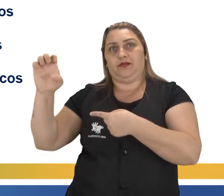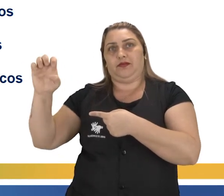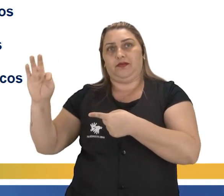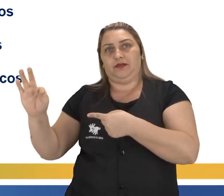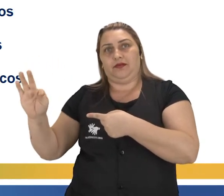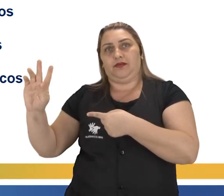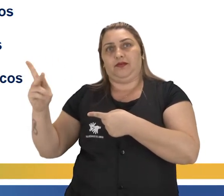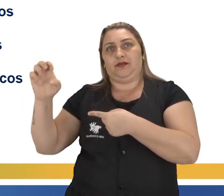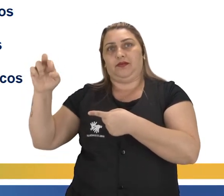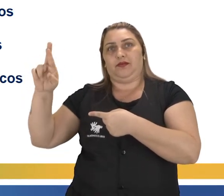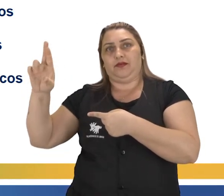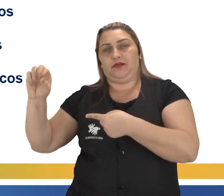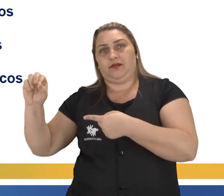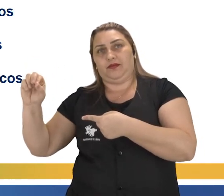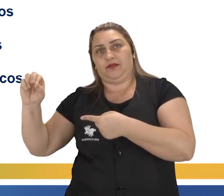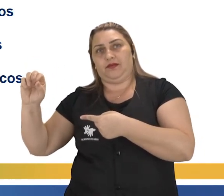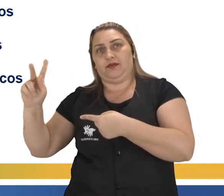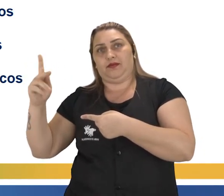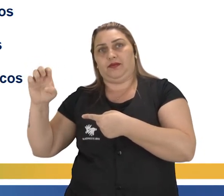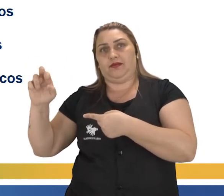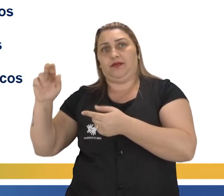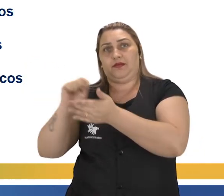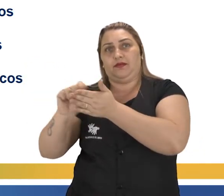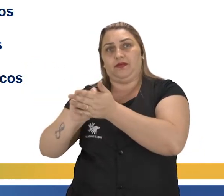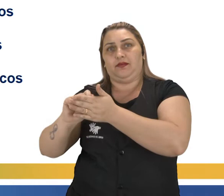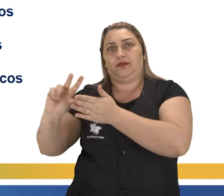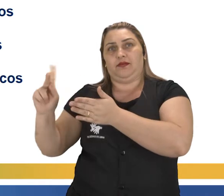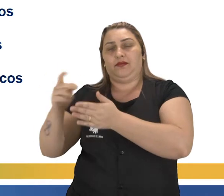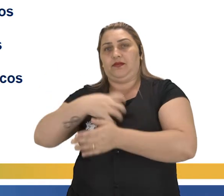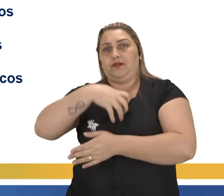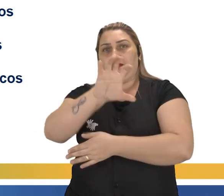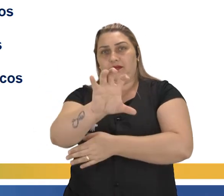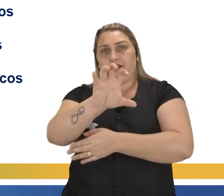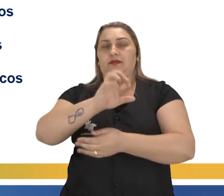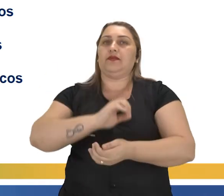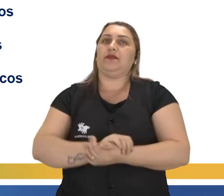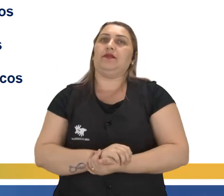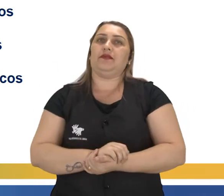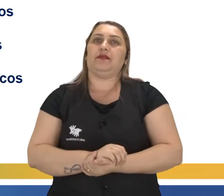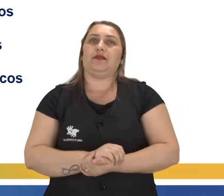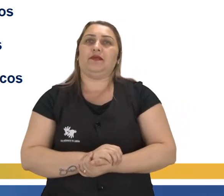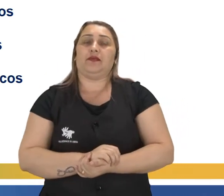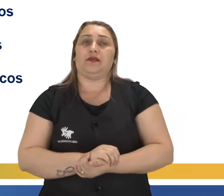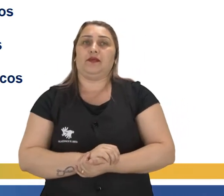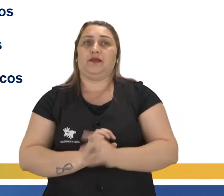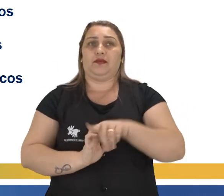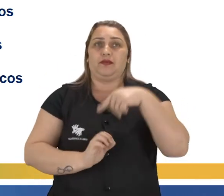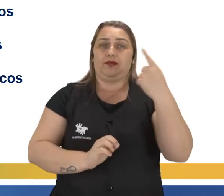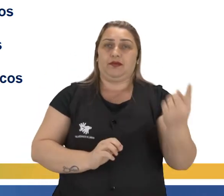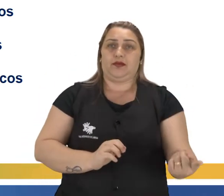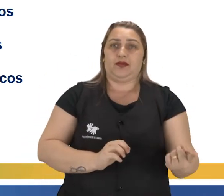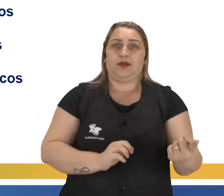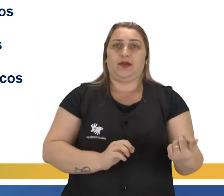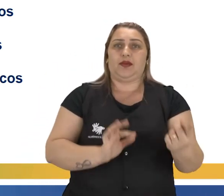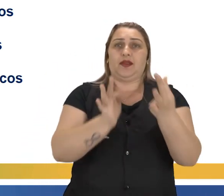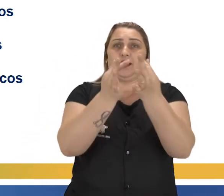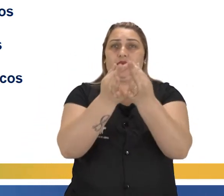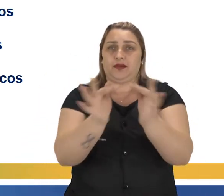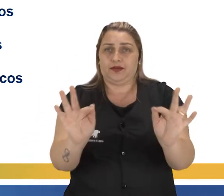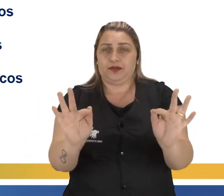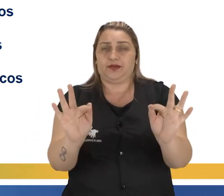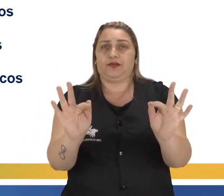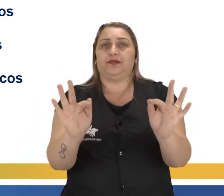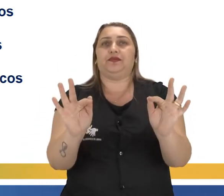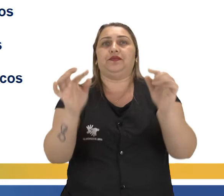heterotônico, heterogenérico, heterográfico e heterossemântico. Aqui ao lado nós temos algumas